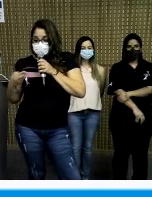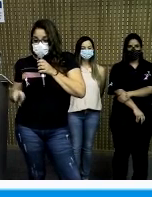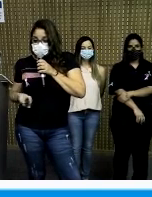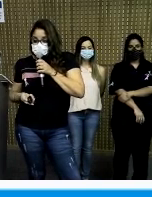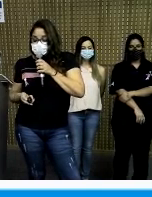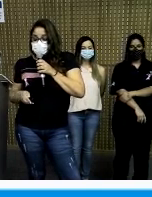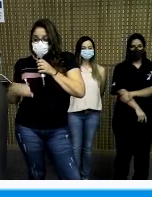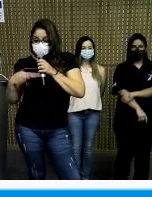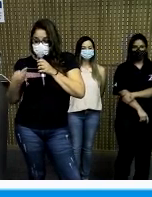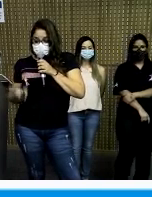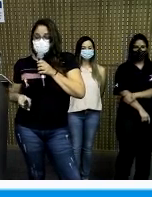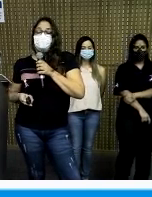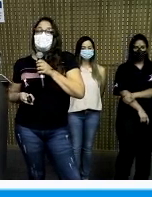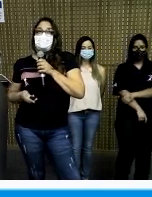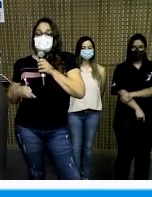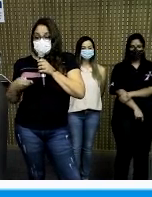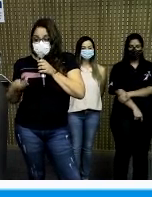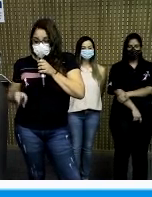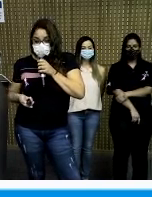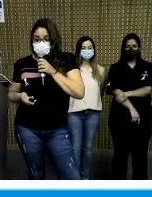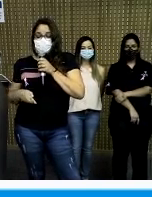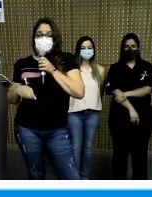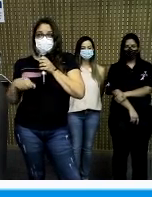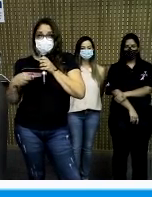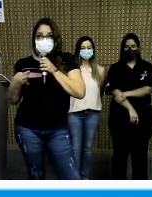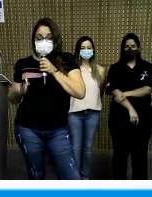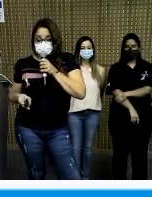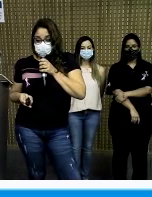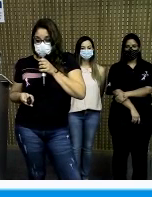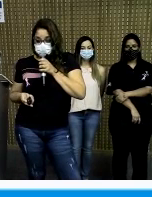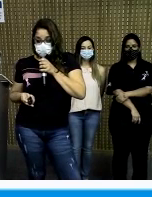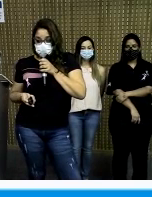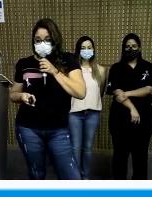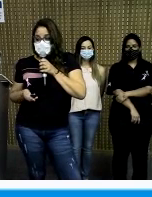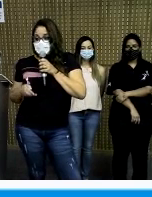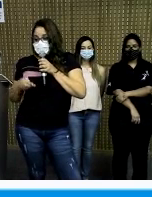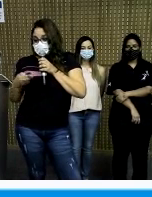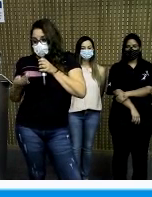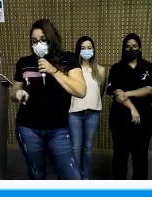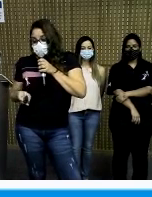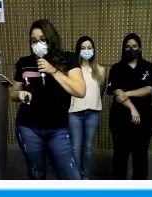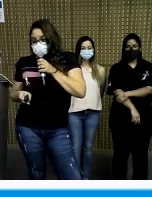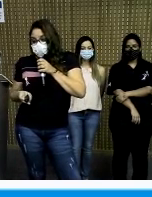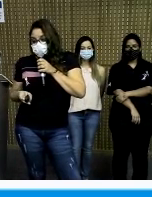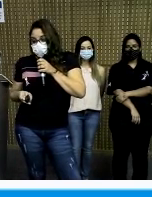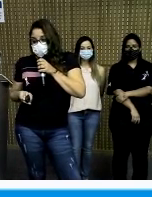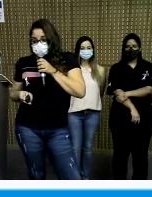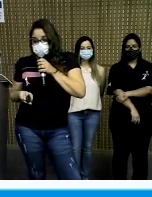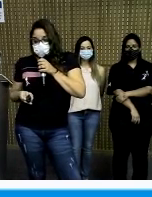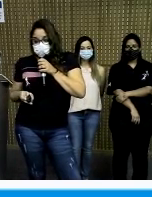da digitação, que a gente vem fazendo abordagem, fazendo discussão em reuniões, um aumento